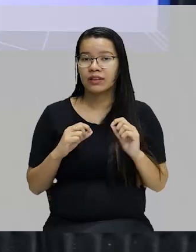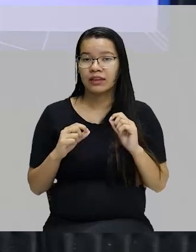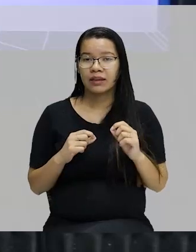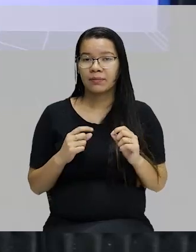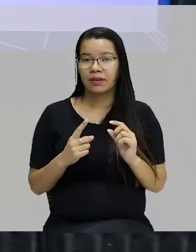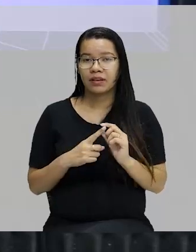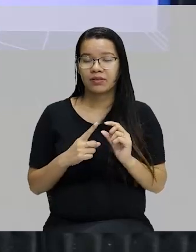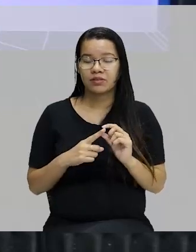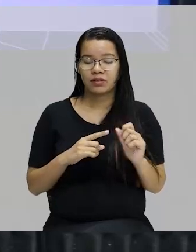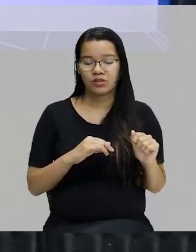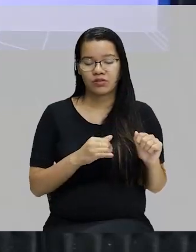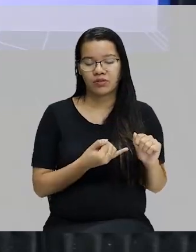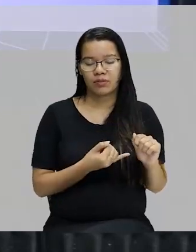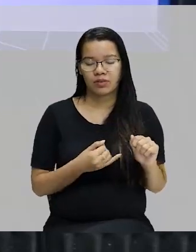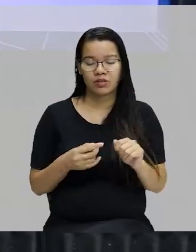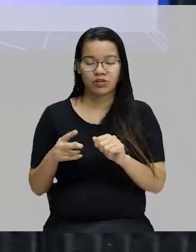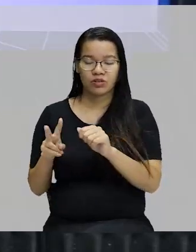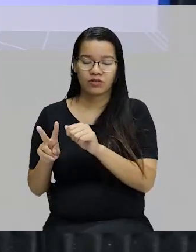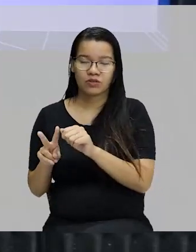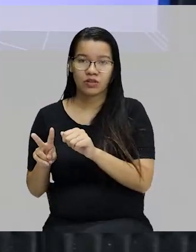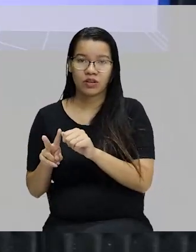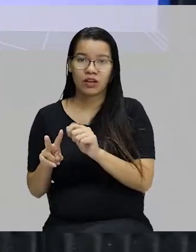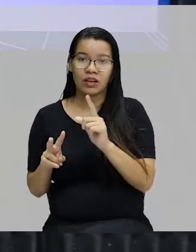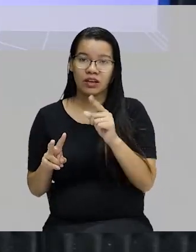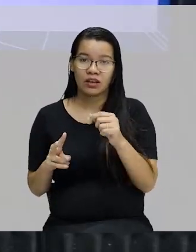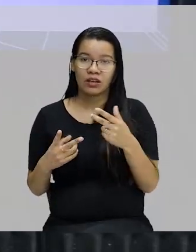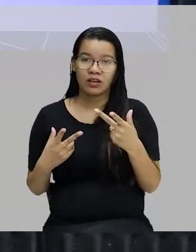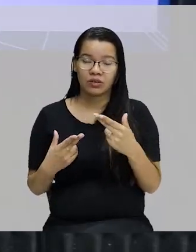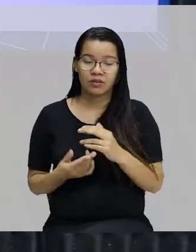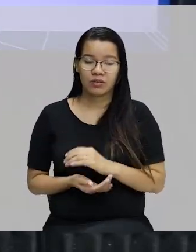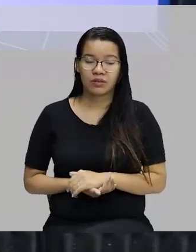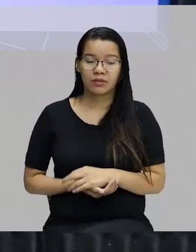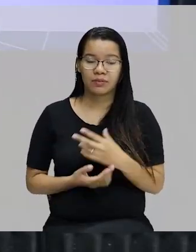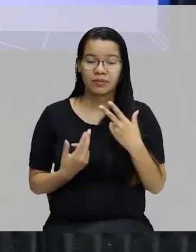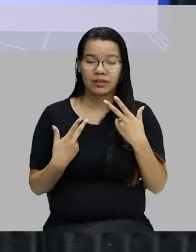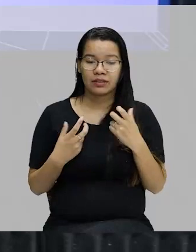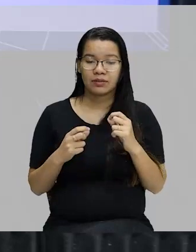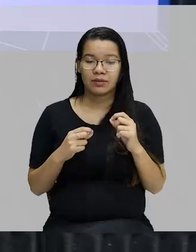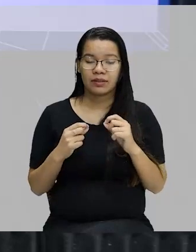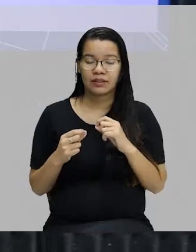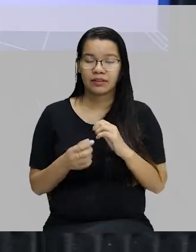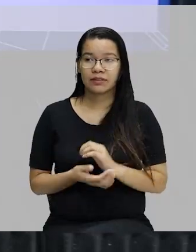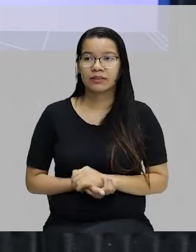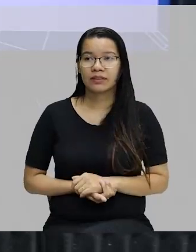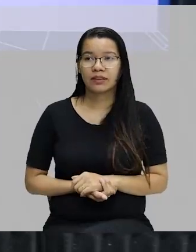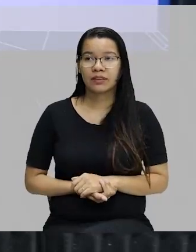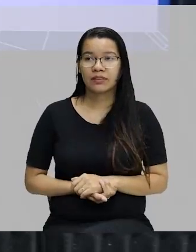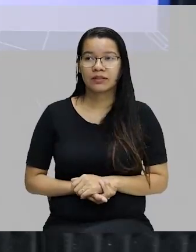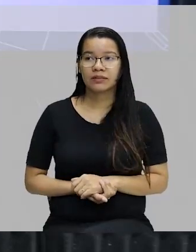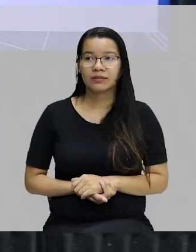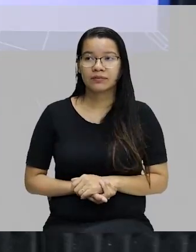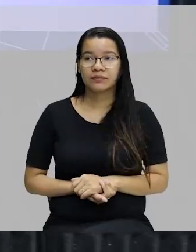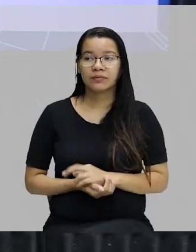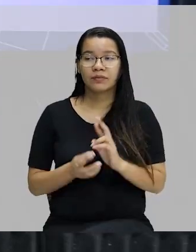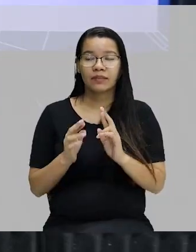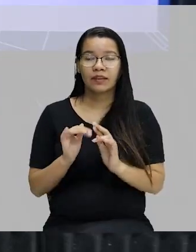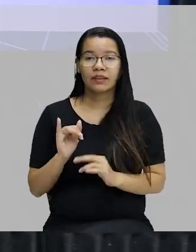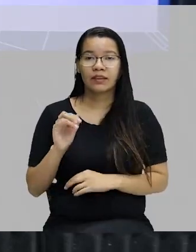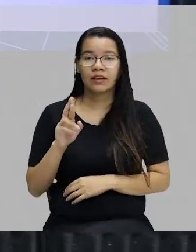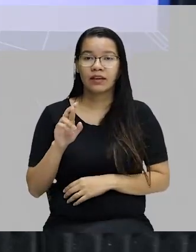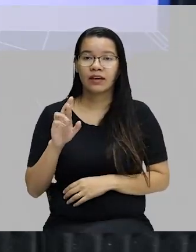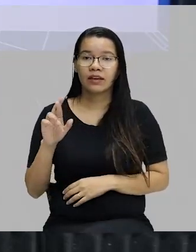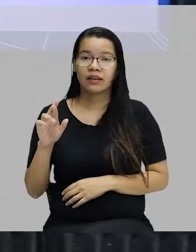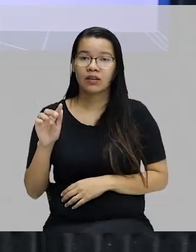Exemplo aqui. Então, um advérbio irregular é um advérbio que não é formado pelo padrão de soletral, das convenções